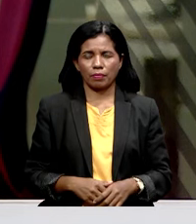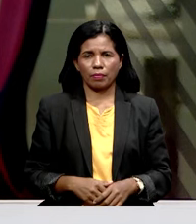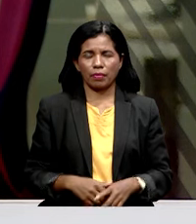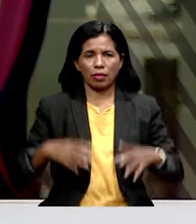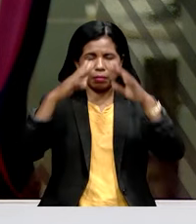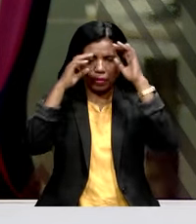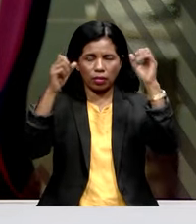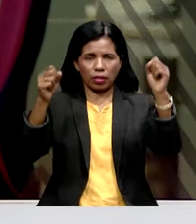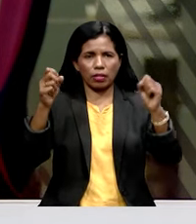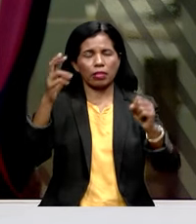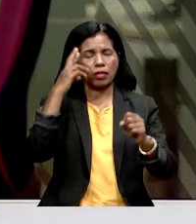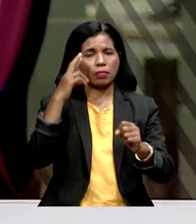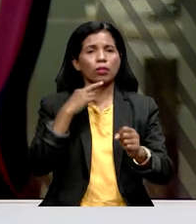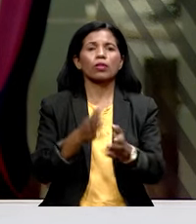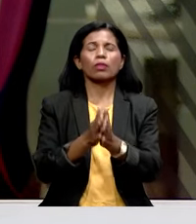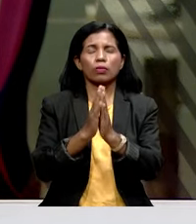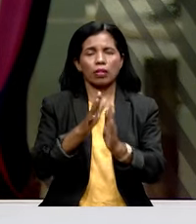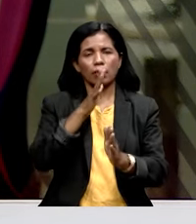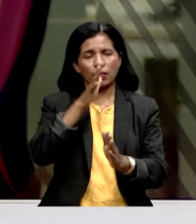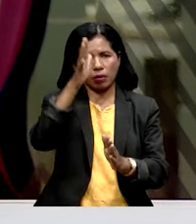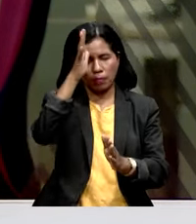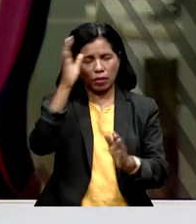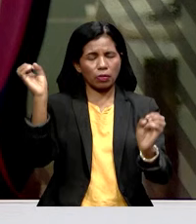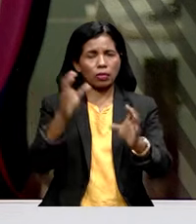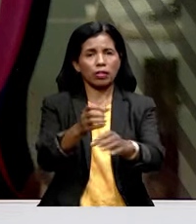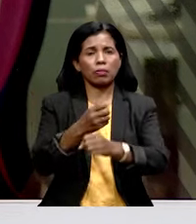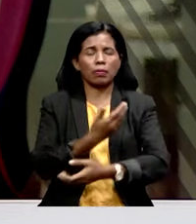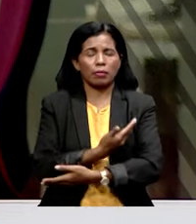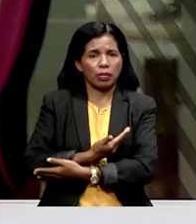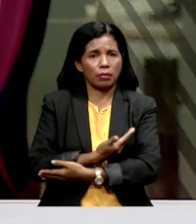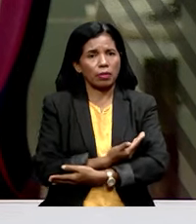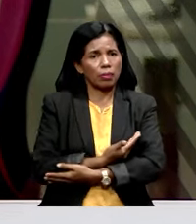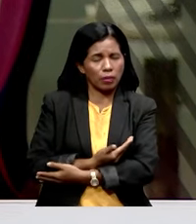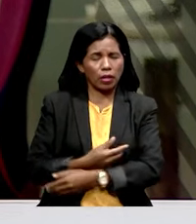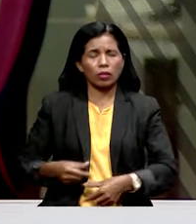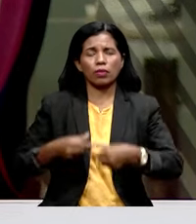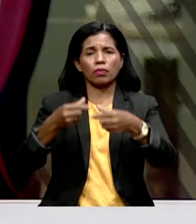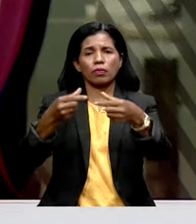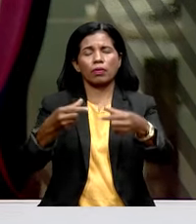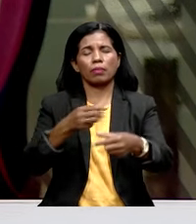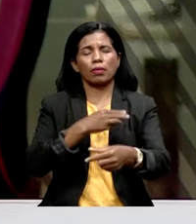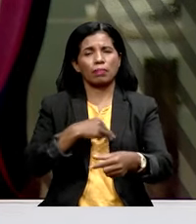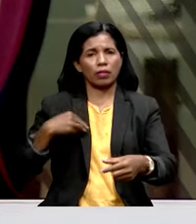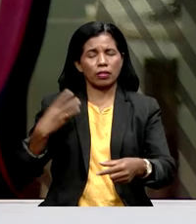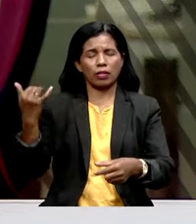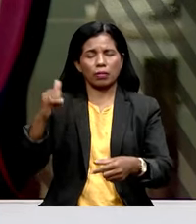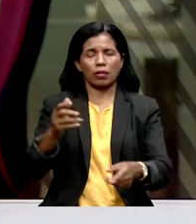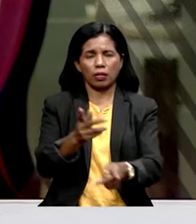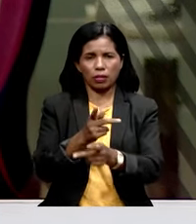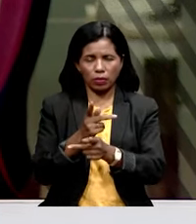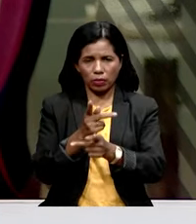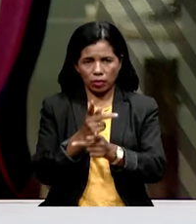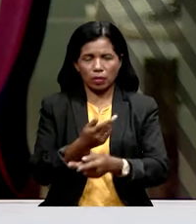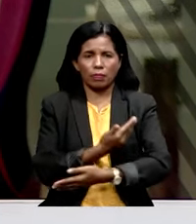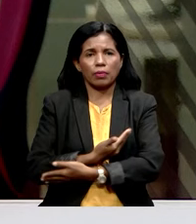Presidente da República, Russo Bainan Ama, nebela com simu presença bebê, a tua entrega para a congregação Madre Ciro Rudibele, cuidado bebê,